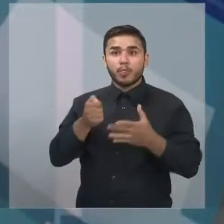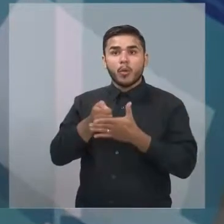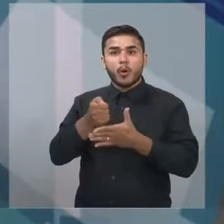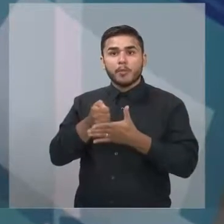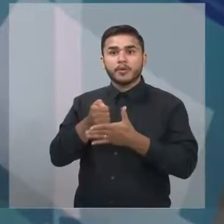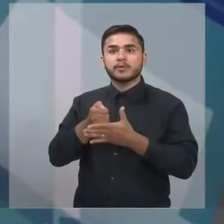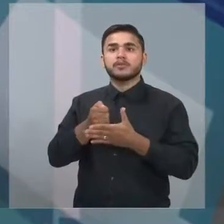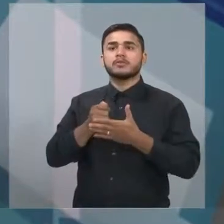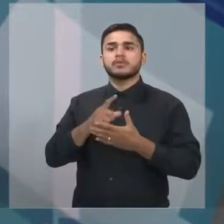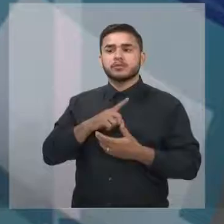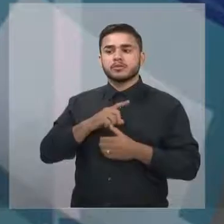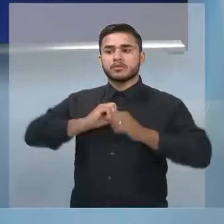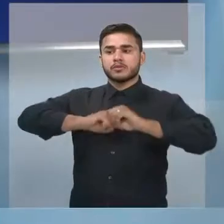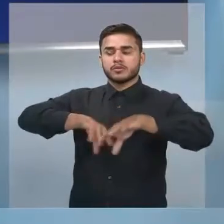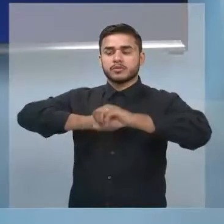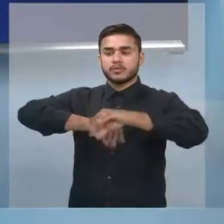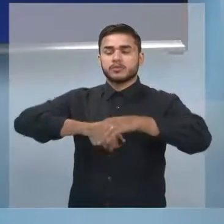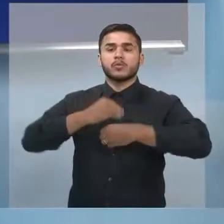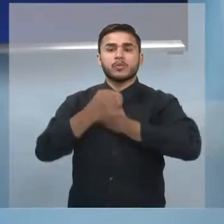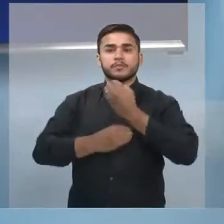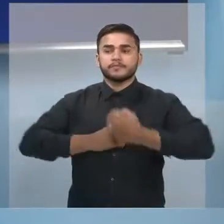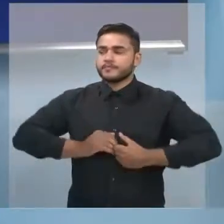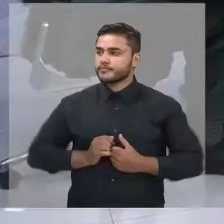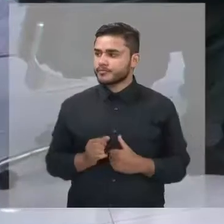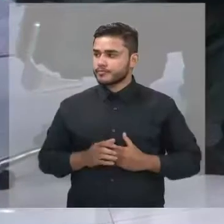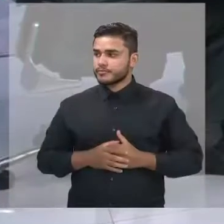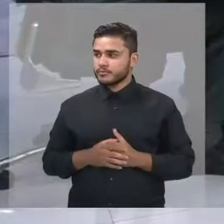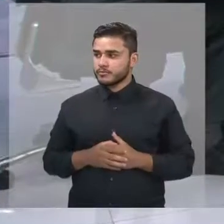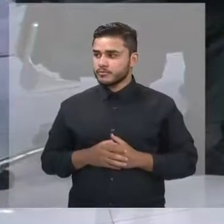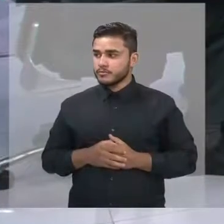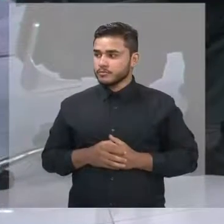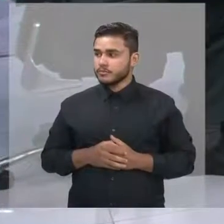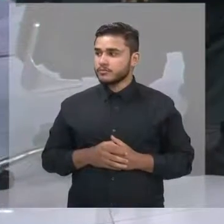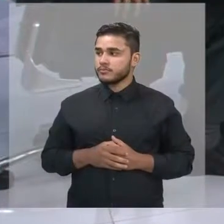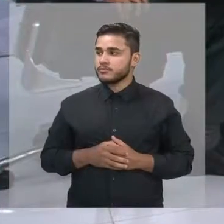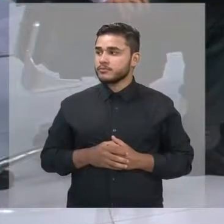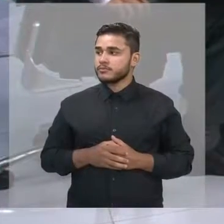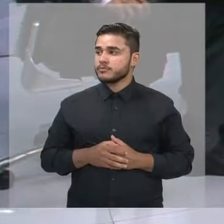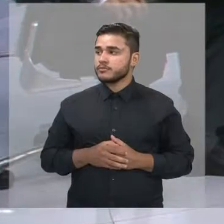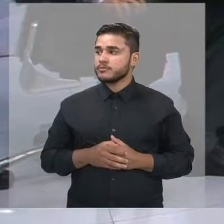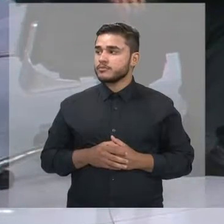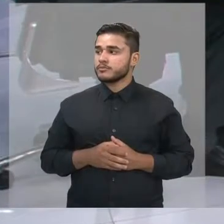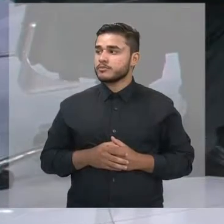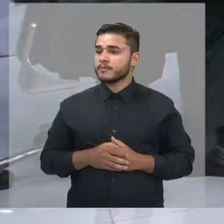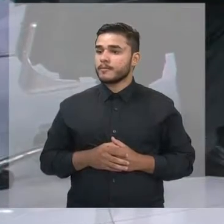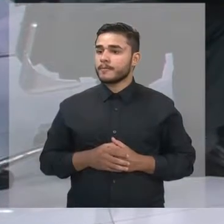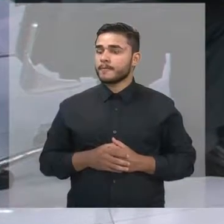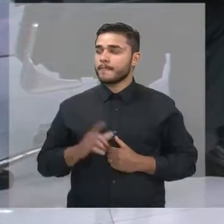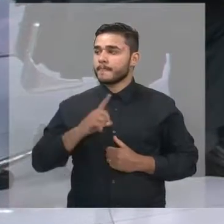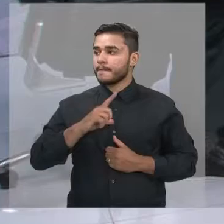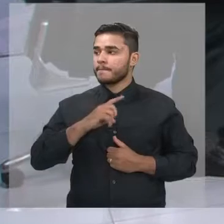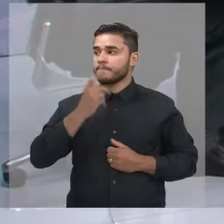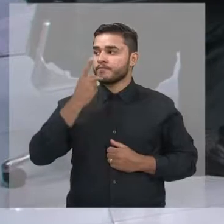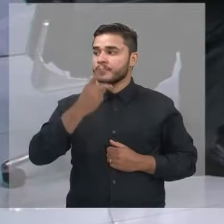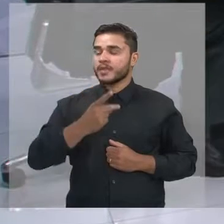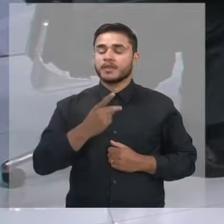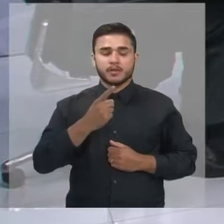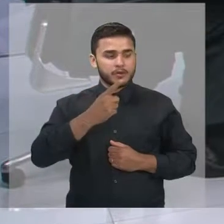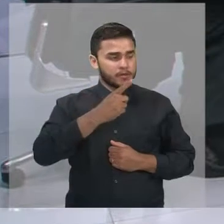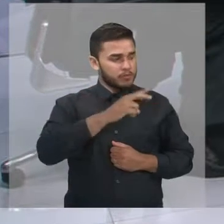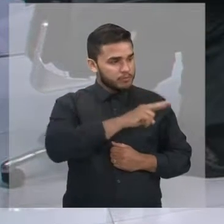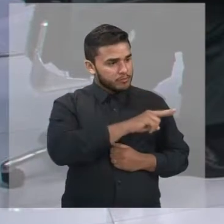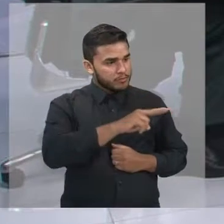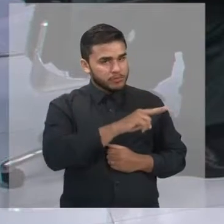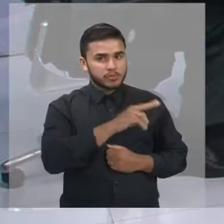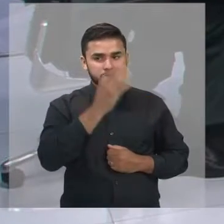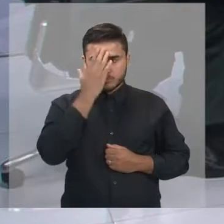impor pela via da educação sexual? Vou começar o seguinte, eu depois vou pedir aqui ajuda aqui aos colegas que são da área do direito, né, porque